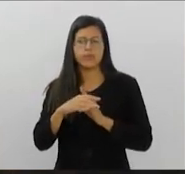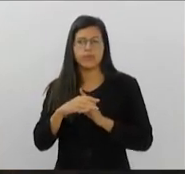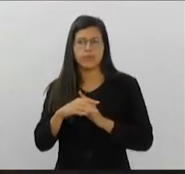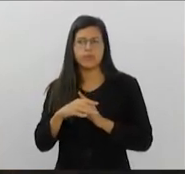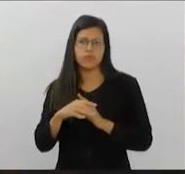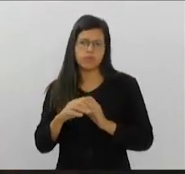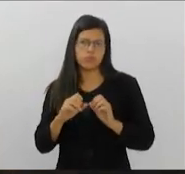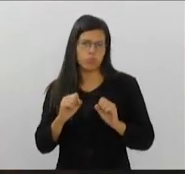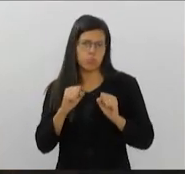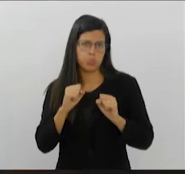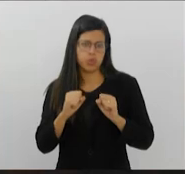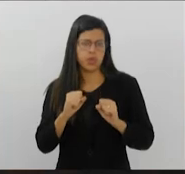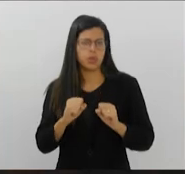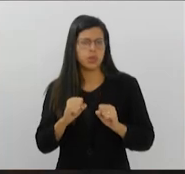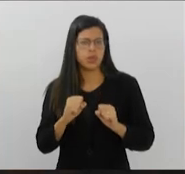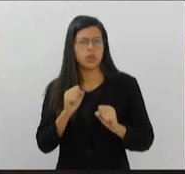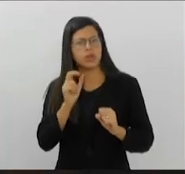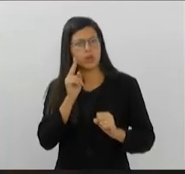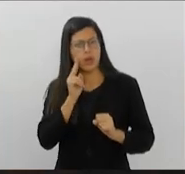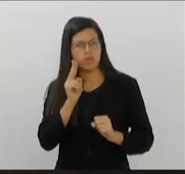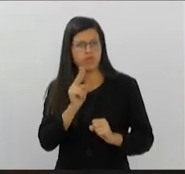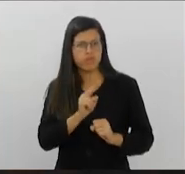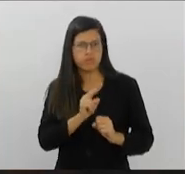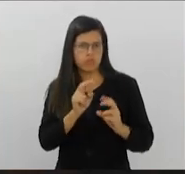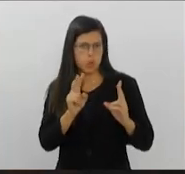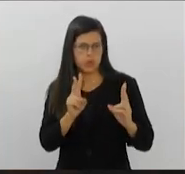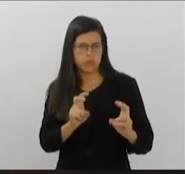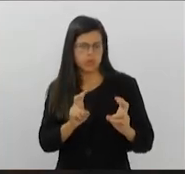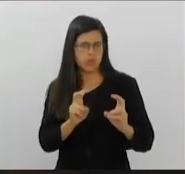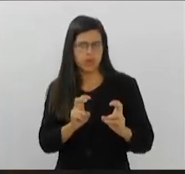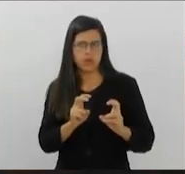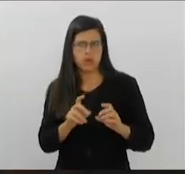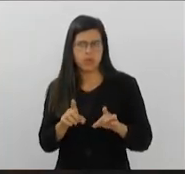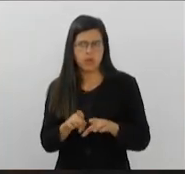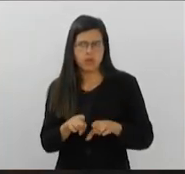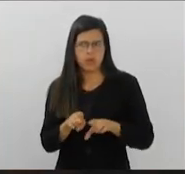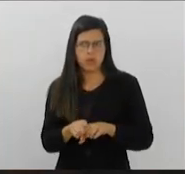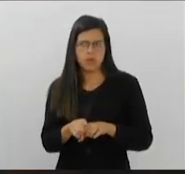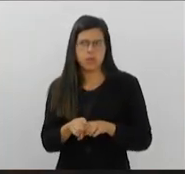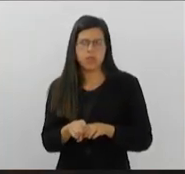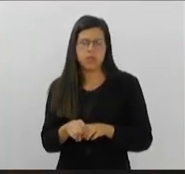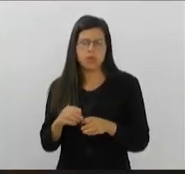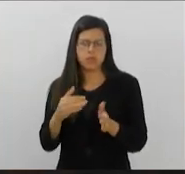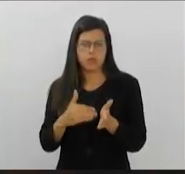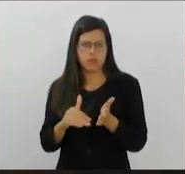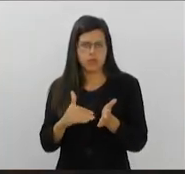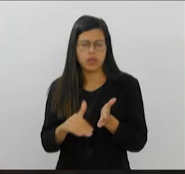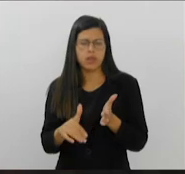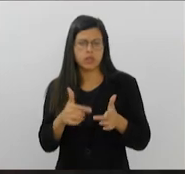que poderia cuidar desse tema, assim como a Secretaria de Estado de Trabalho,